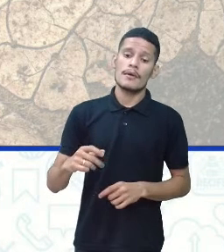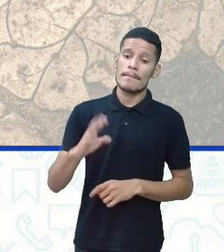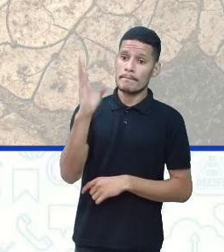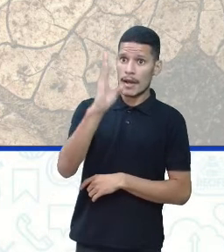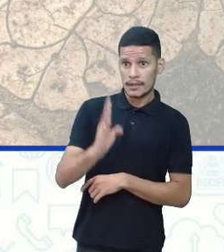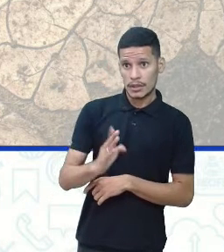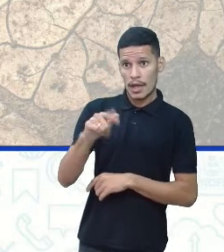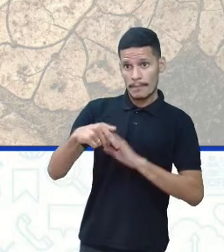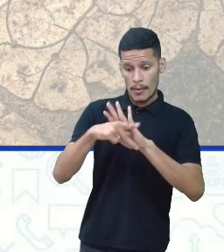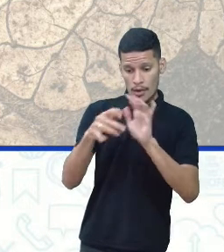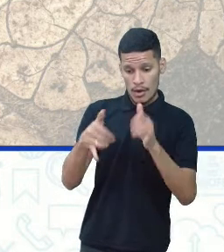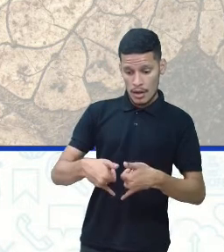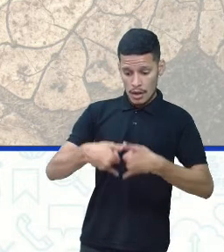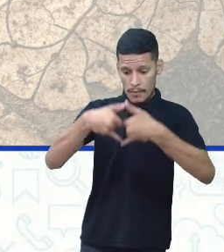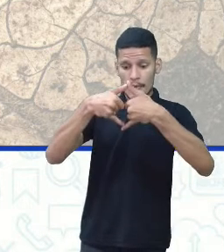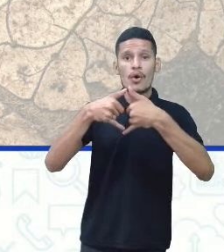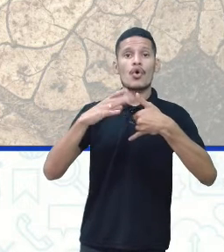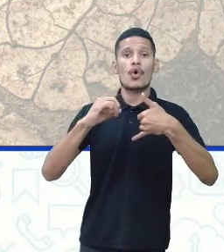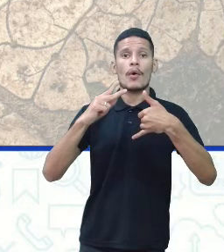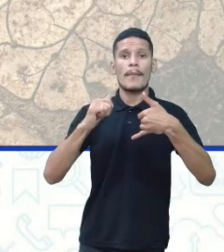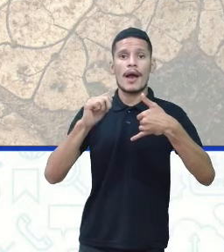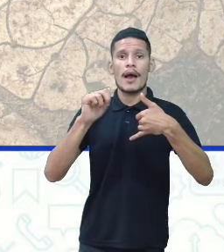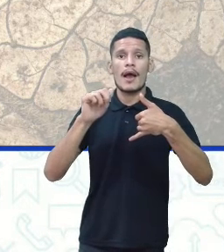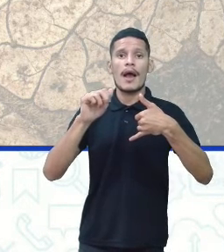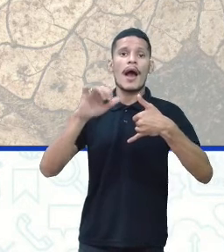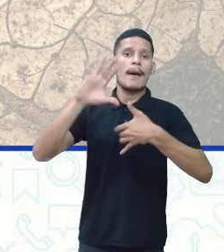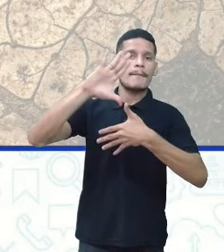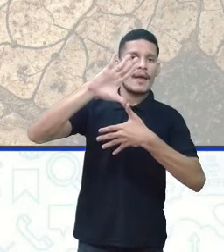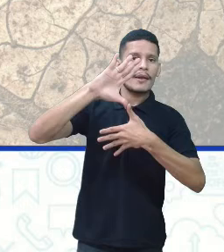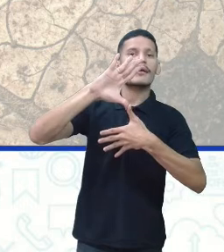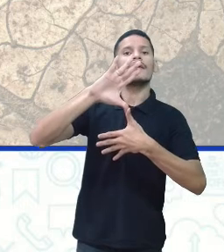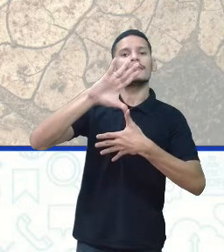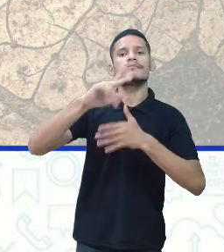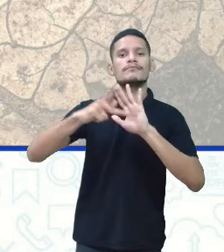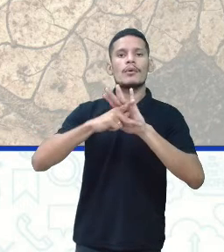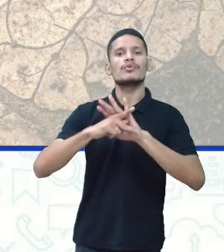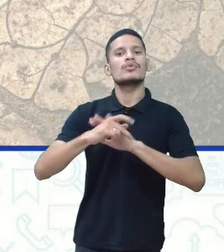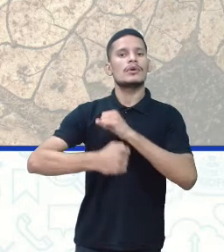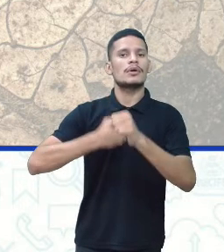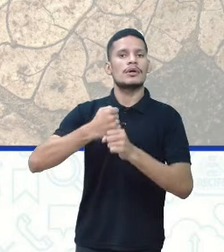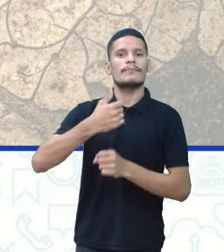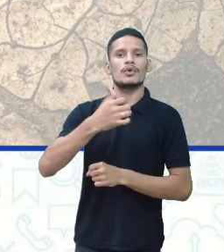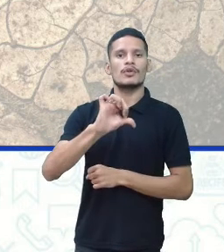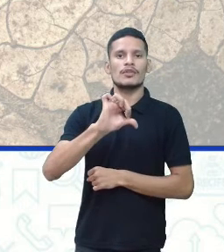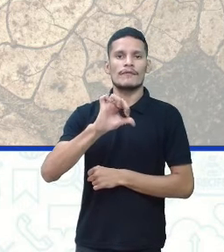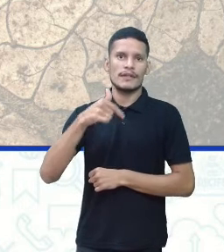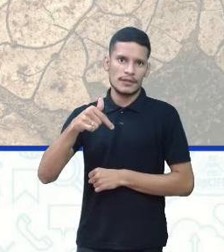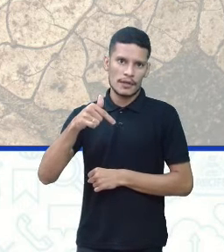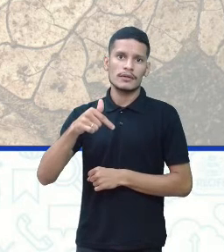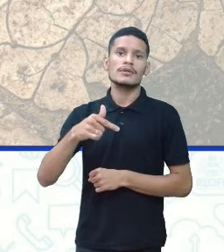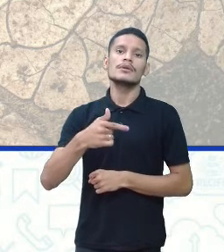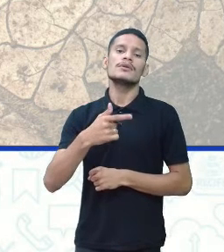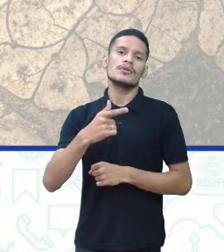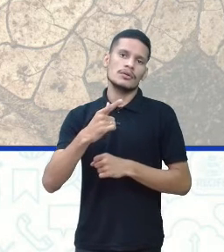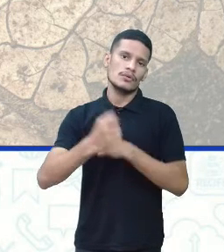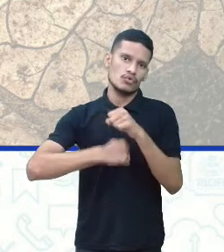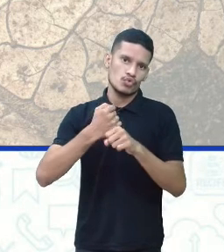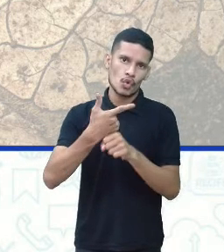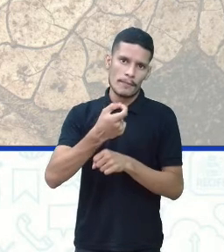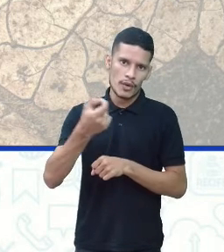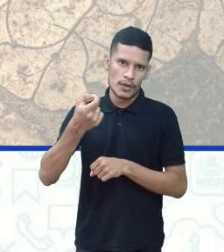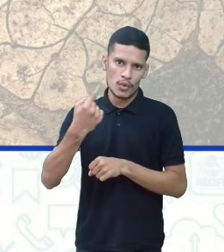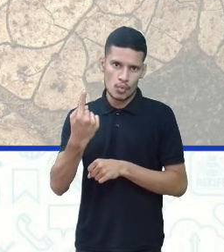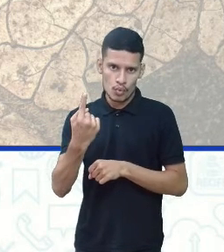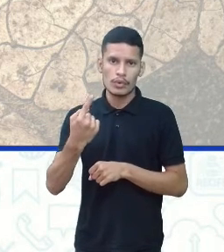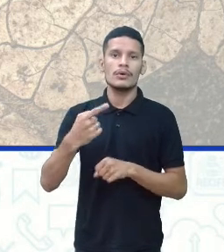aí campeão na Copa América, né? Em 1997, 2001 e 2003,